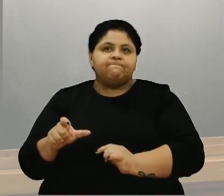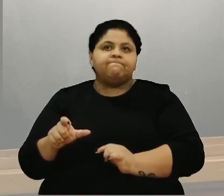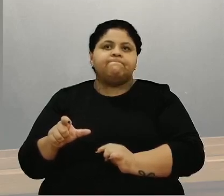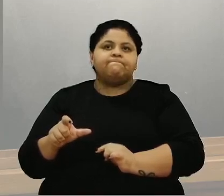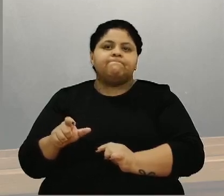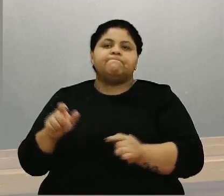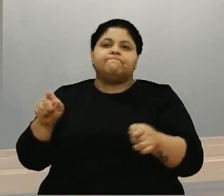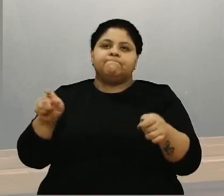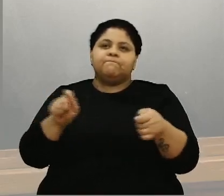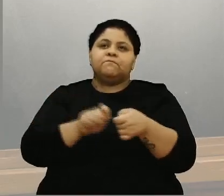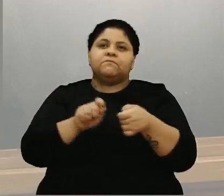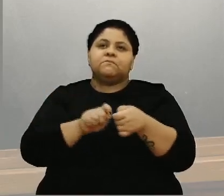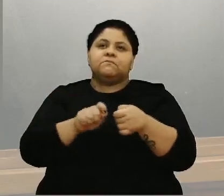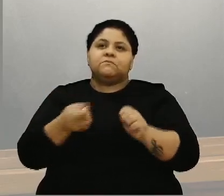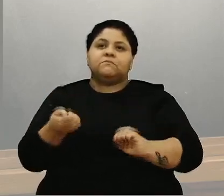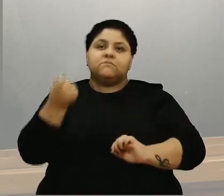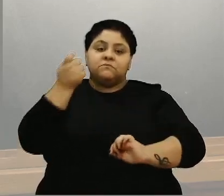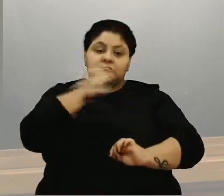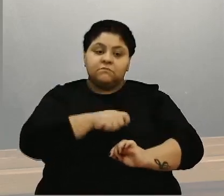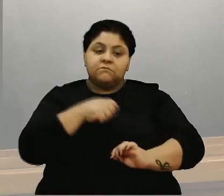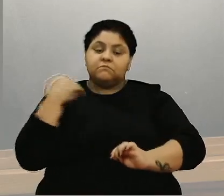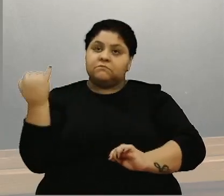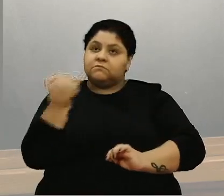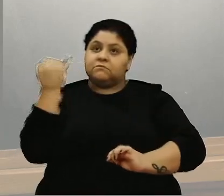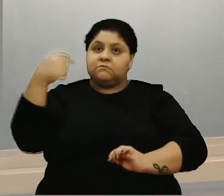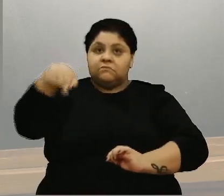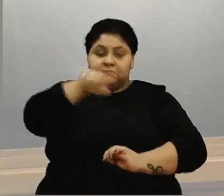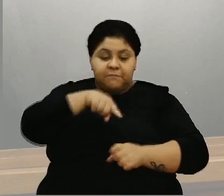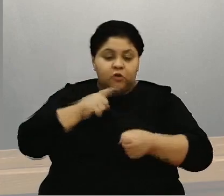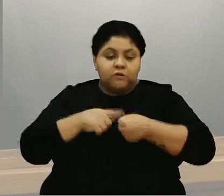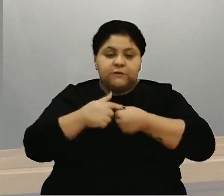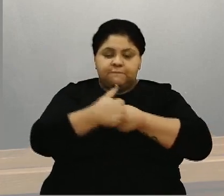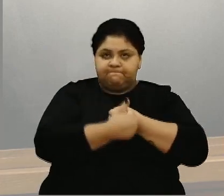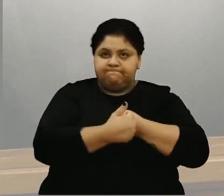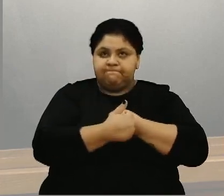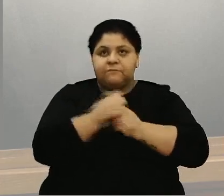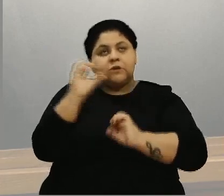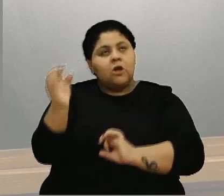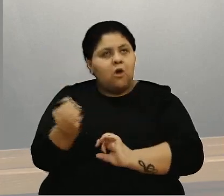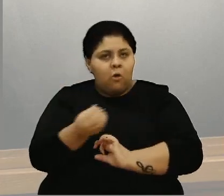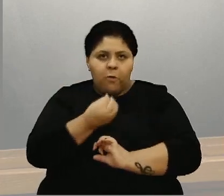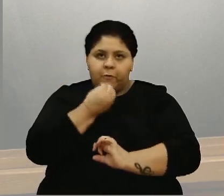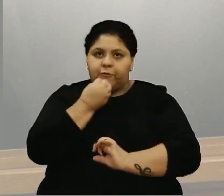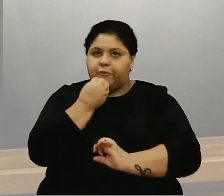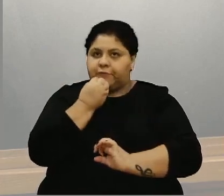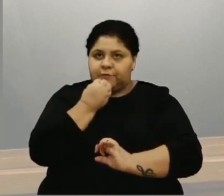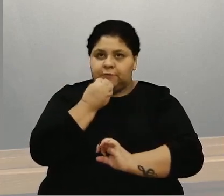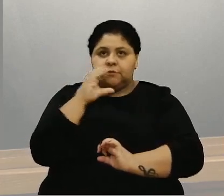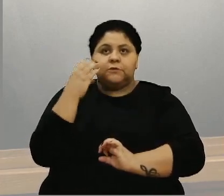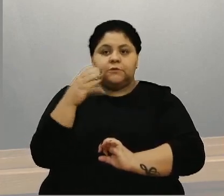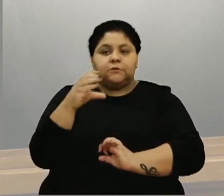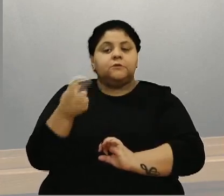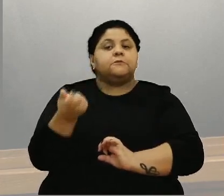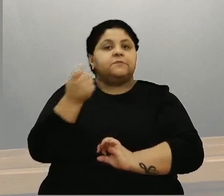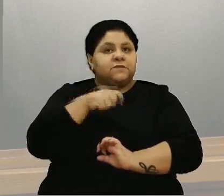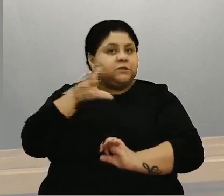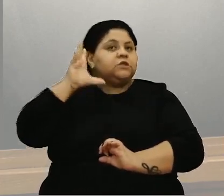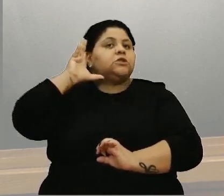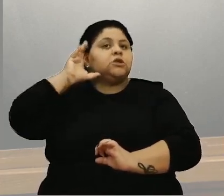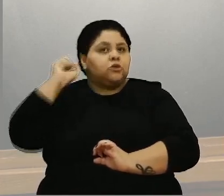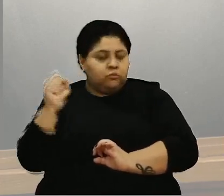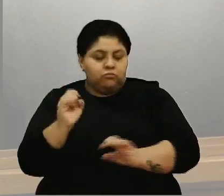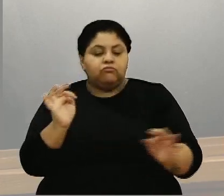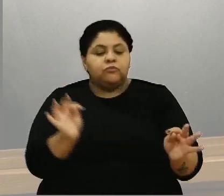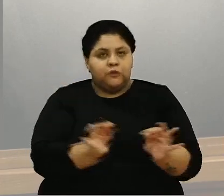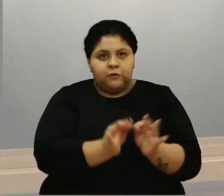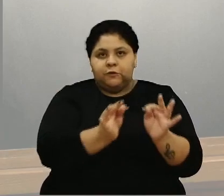que vai ser necessário, o que é importante para a nossa cidade. Com certeza, a ciência precisa ser ouvida, os